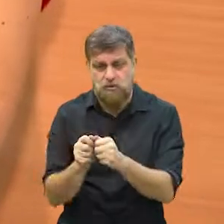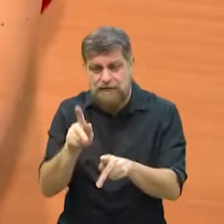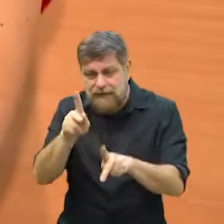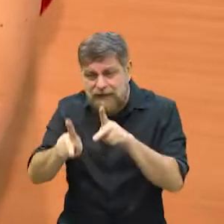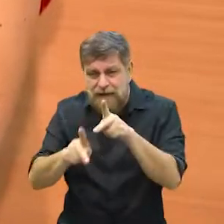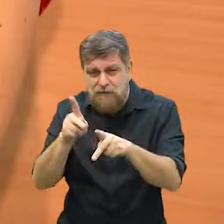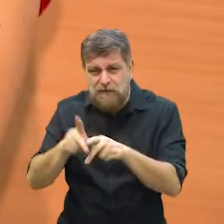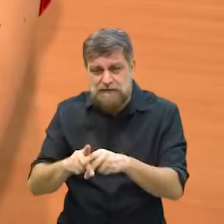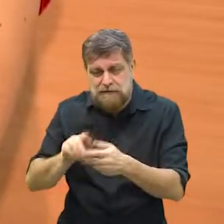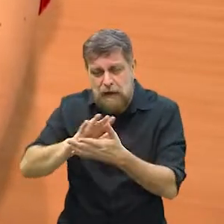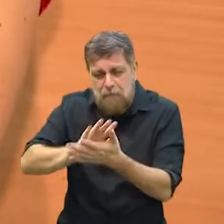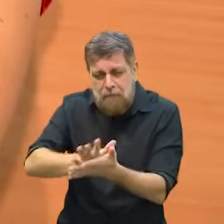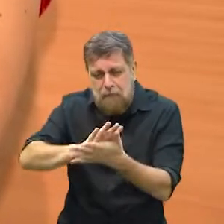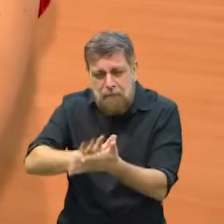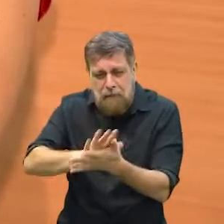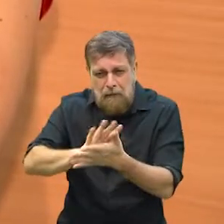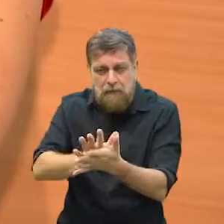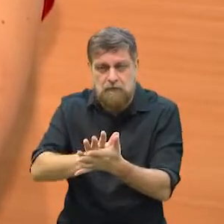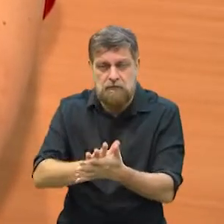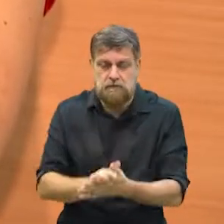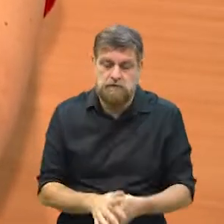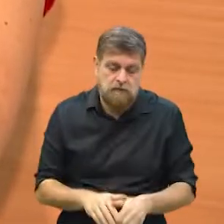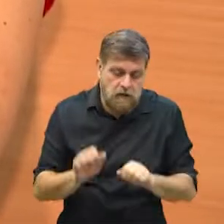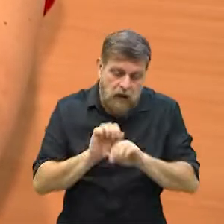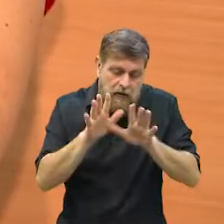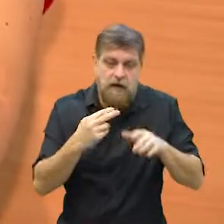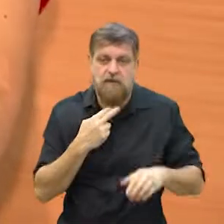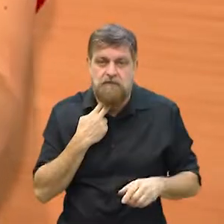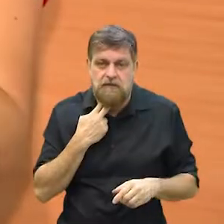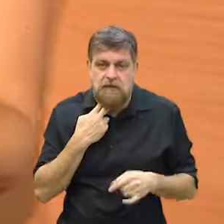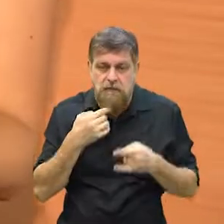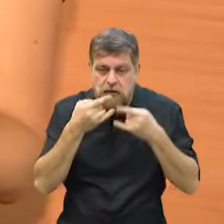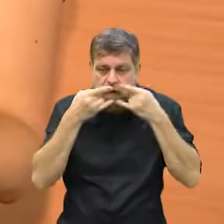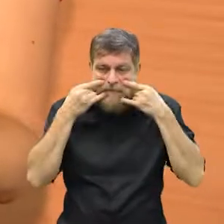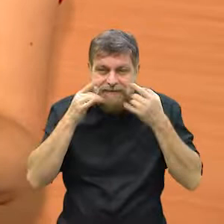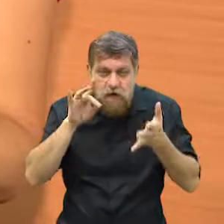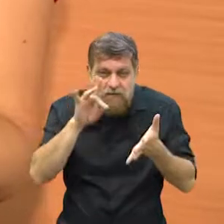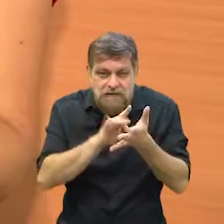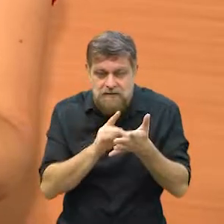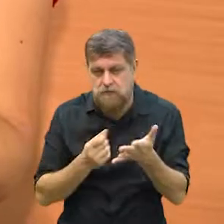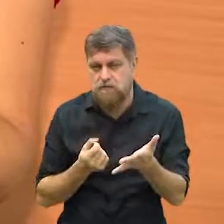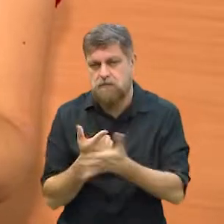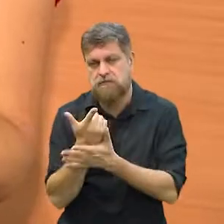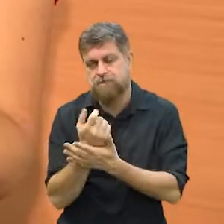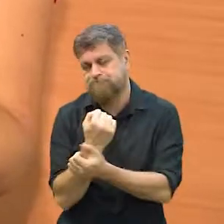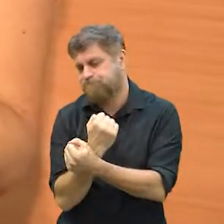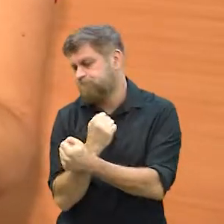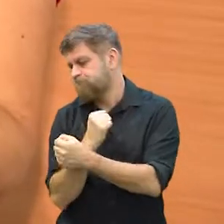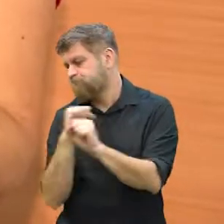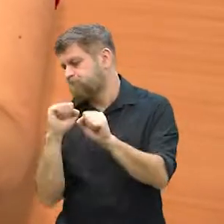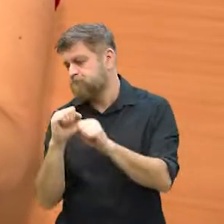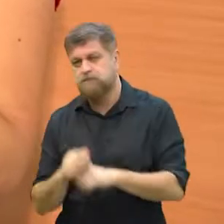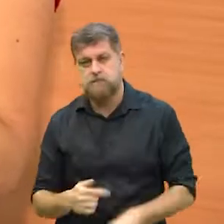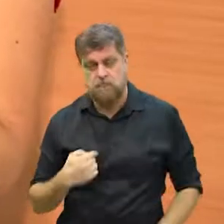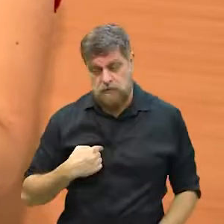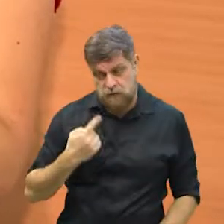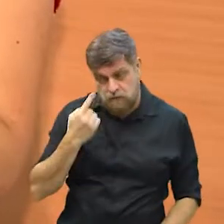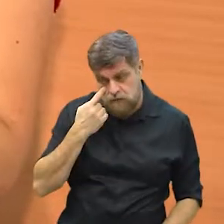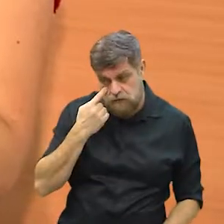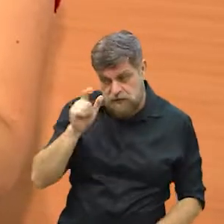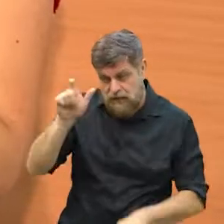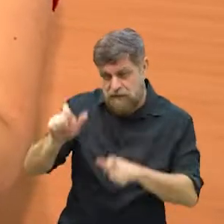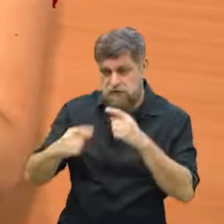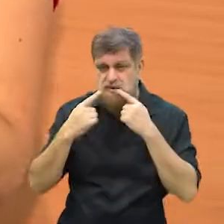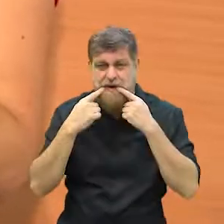isso que a população está vivendo, fica muito evidente que as pessoas não conseguem adquirir esse tipo de máscara. E eu vejo muitas vezes as